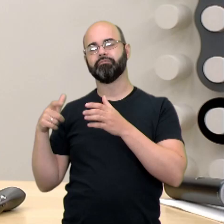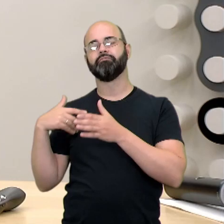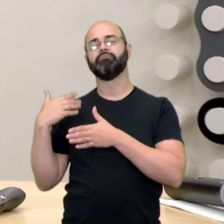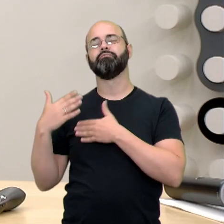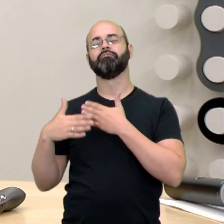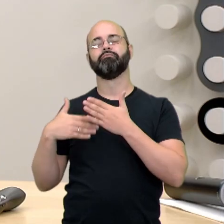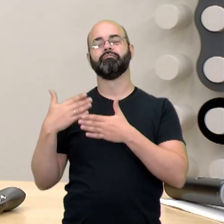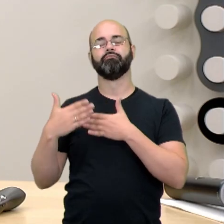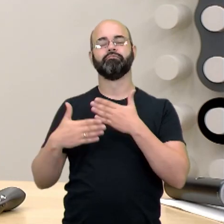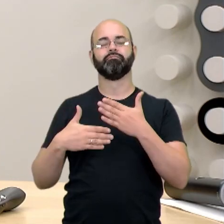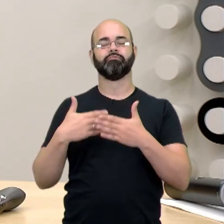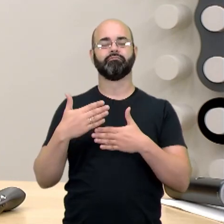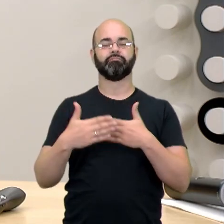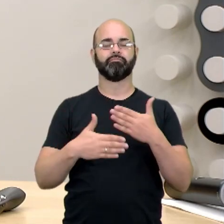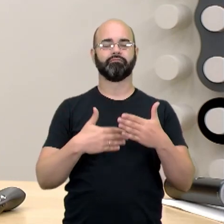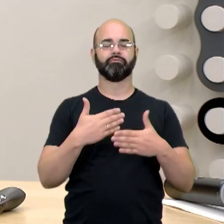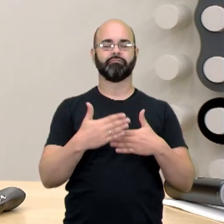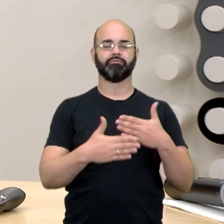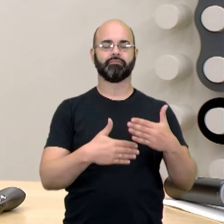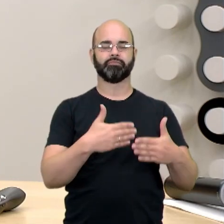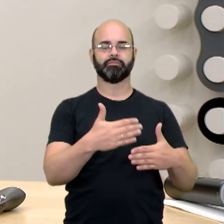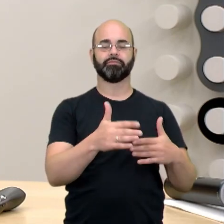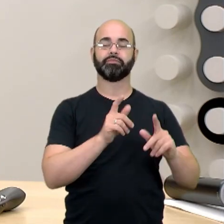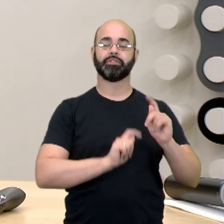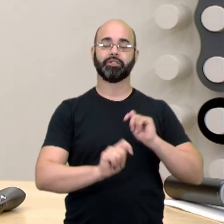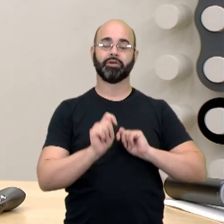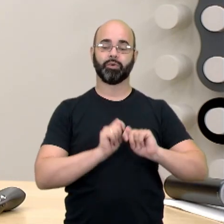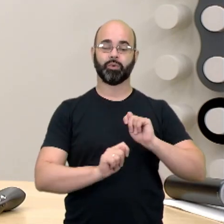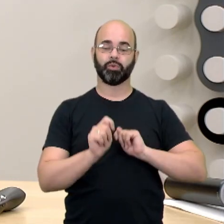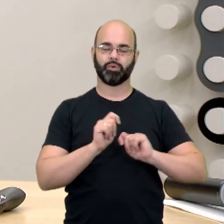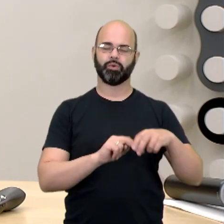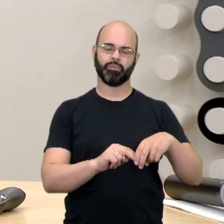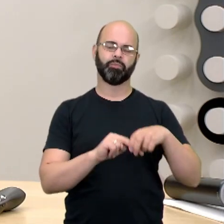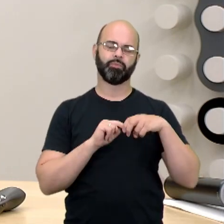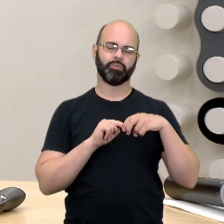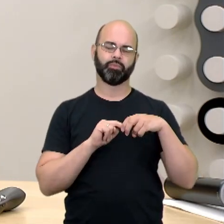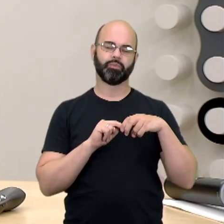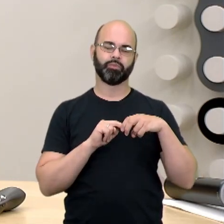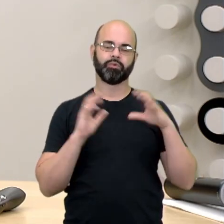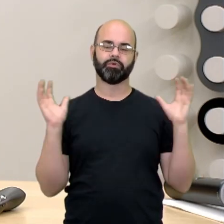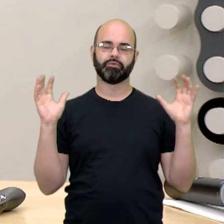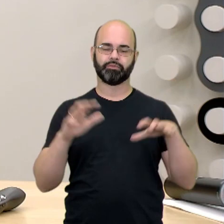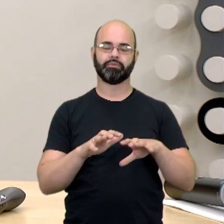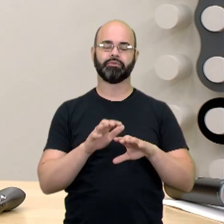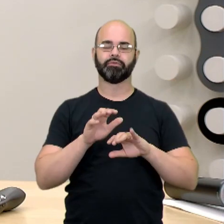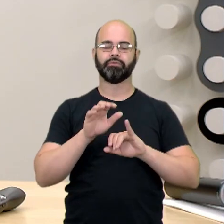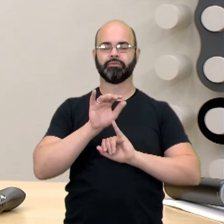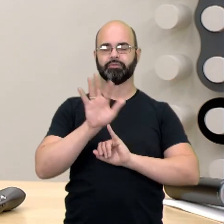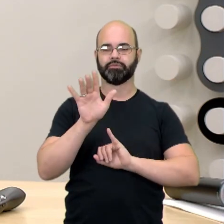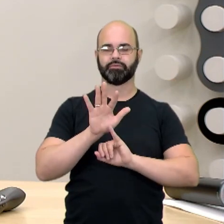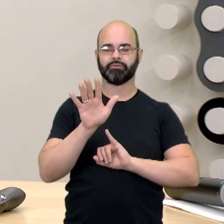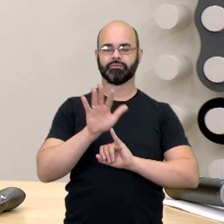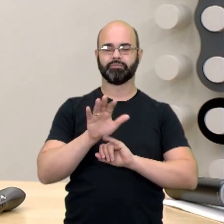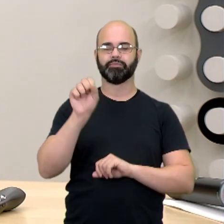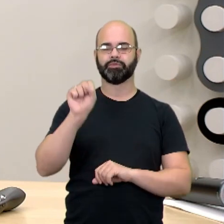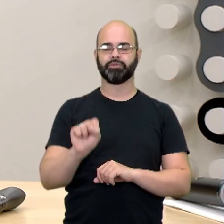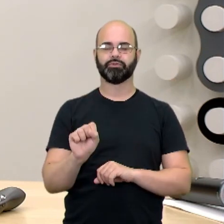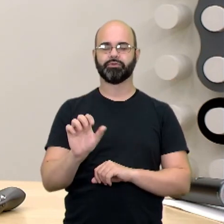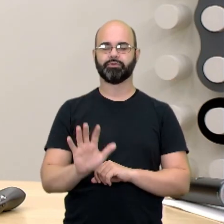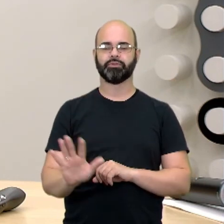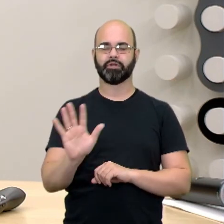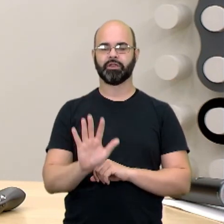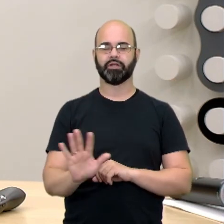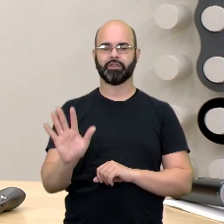atrativos, principalmente econômicos aí dos grandes centros, principalmente na questão da industrialização na região sudeste, no